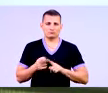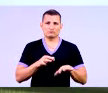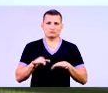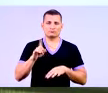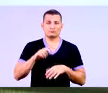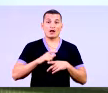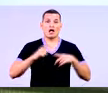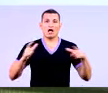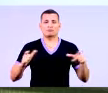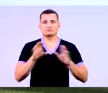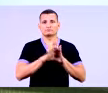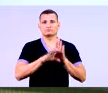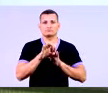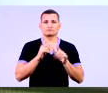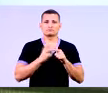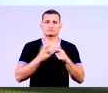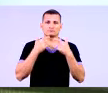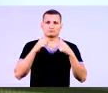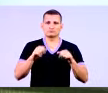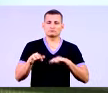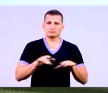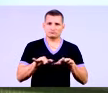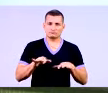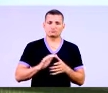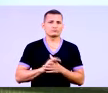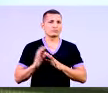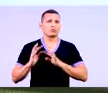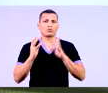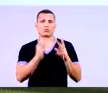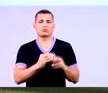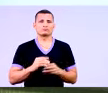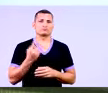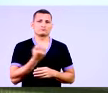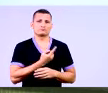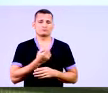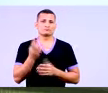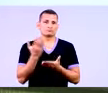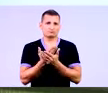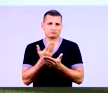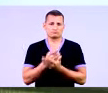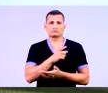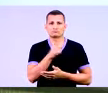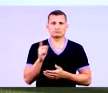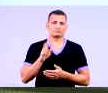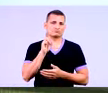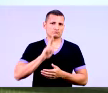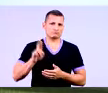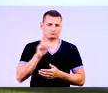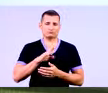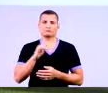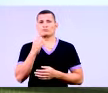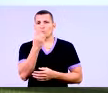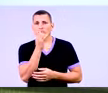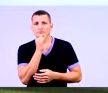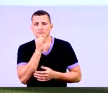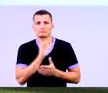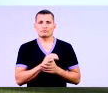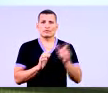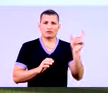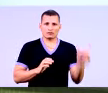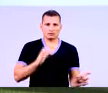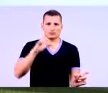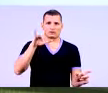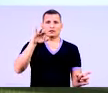porque em linguagem de programação tudo isso que a gente está vendo vocês vão utilizar vou dar um exemplo é um cliente de